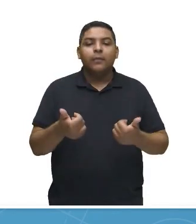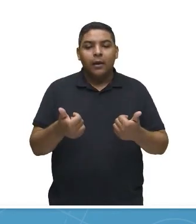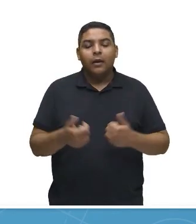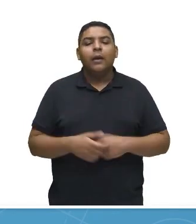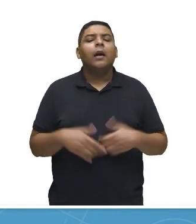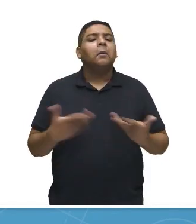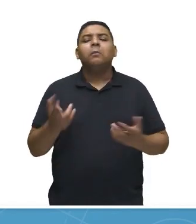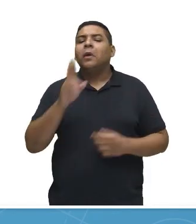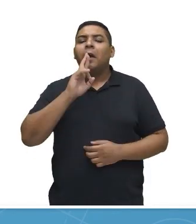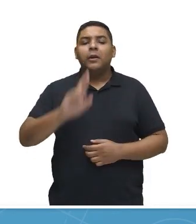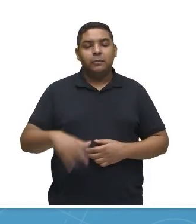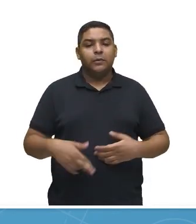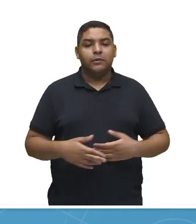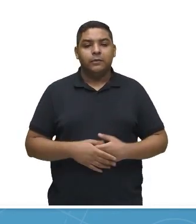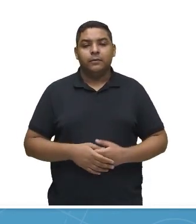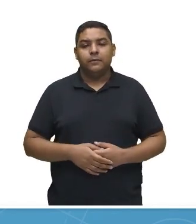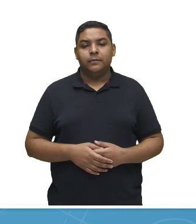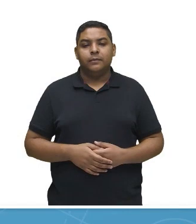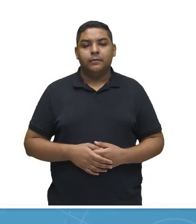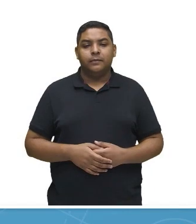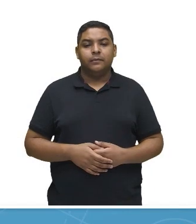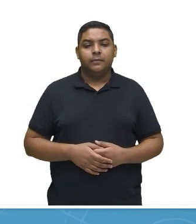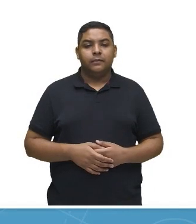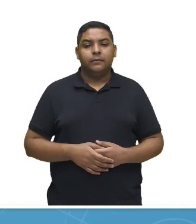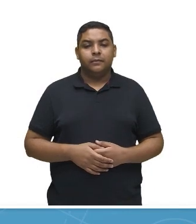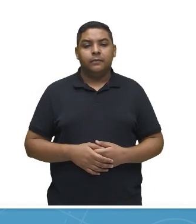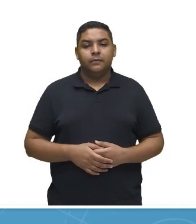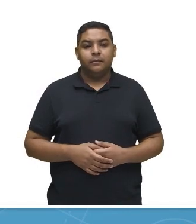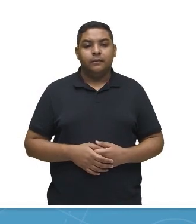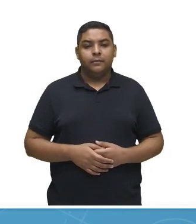resposta? Deixa eu ver aqui.